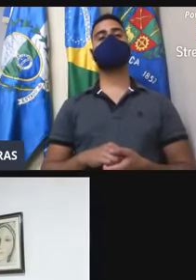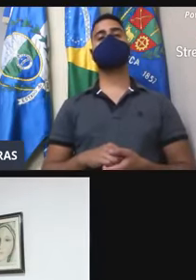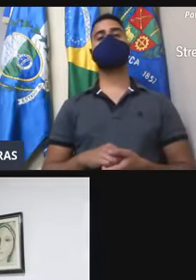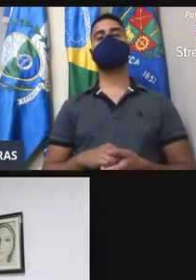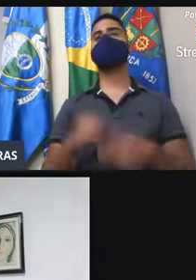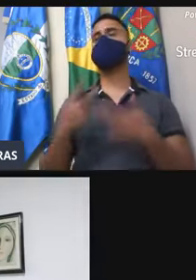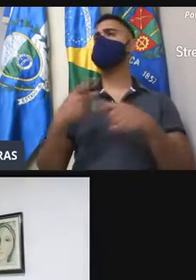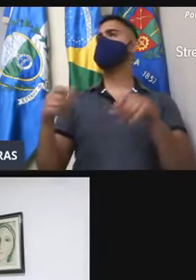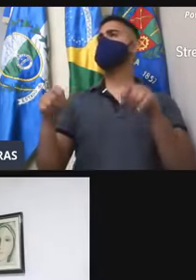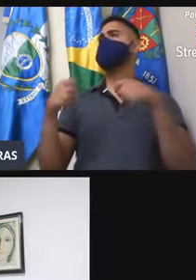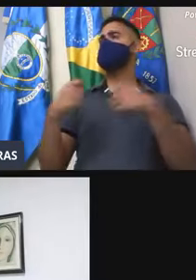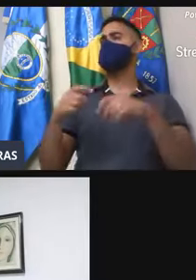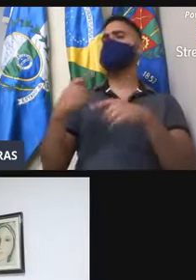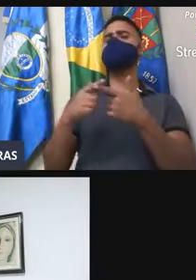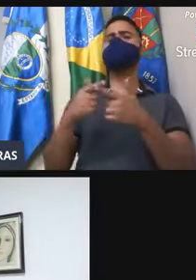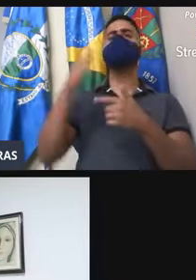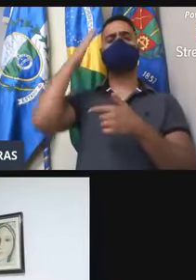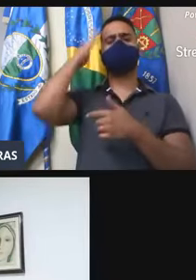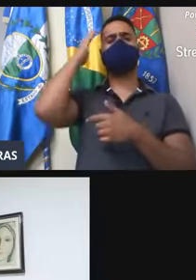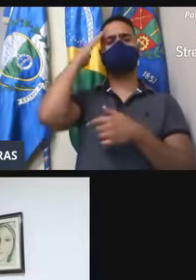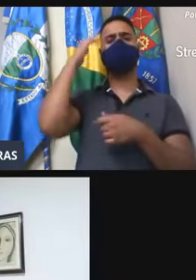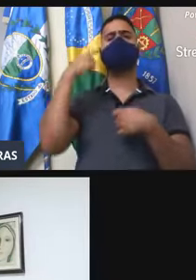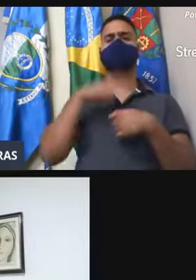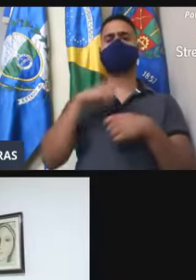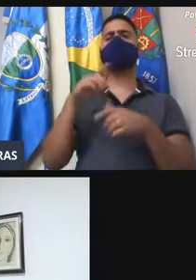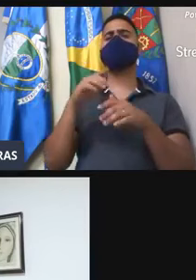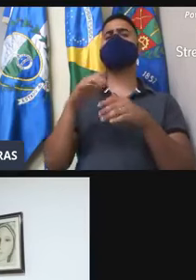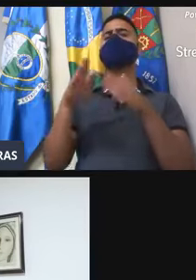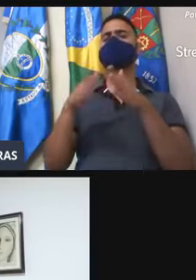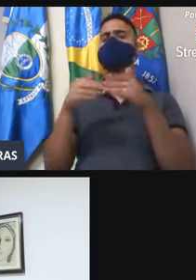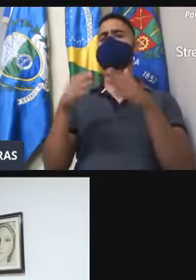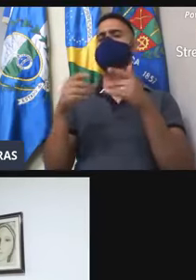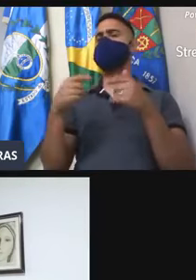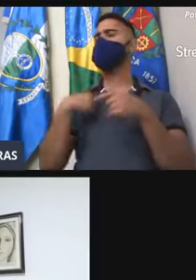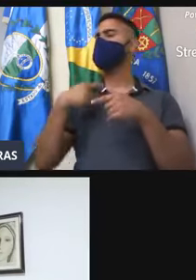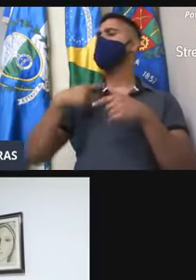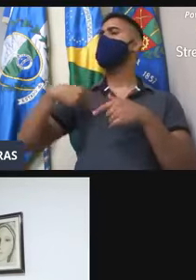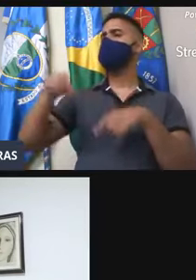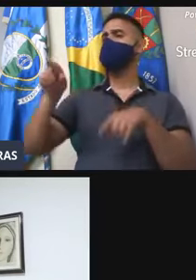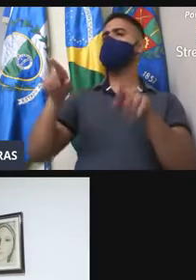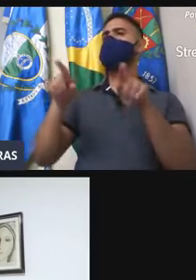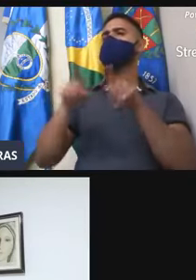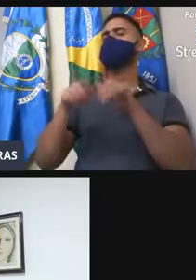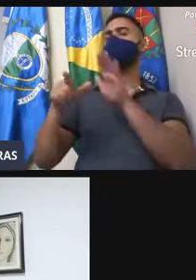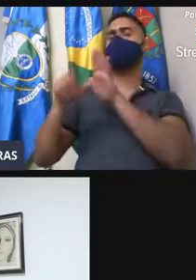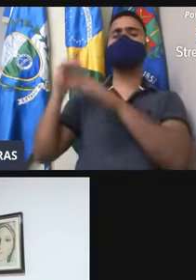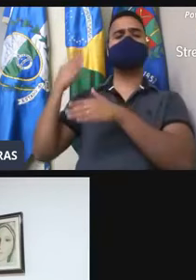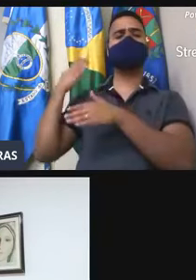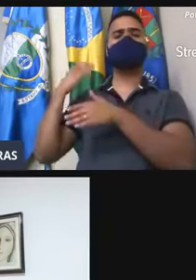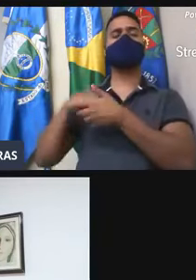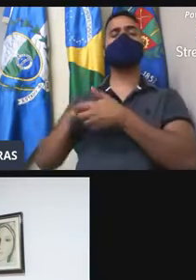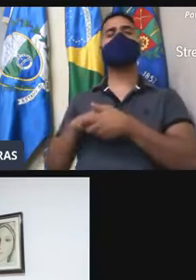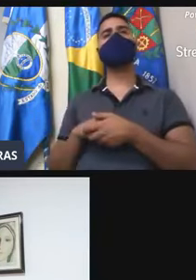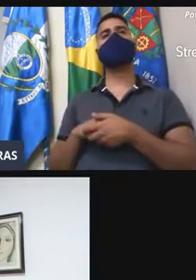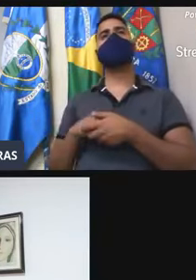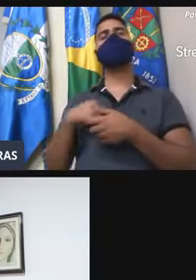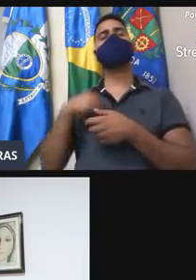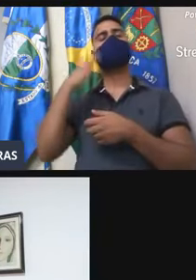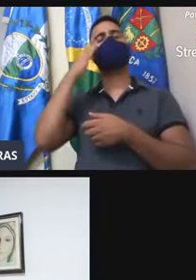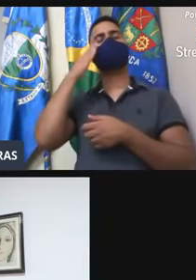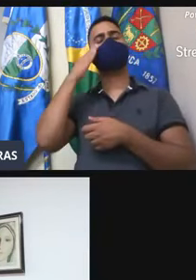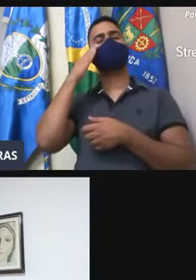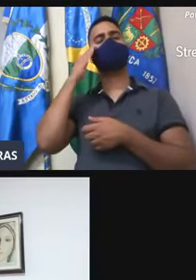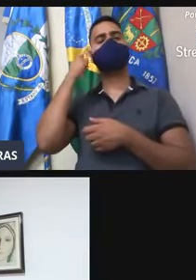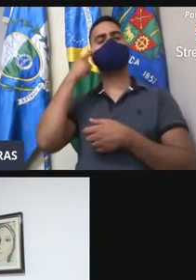município, porque eu sei que são muito grandes. Eu sei que o período que eu estive na assistência, né, anterior a esse, eu vi esse